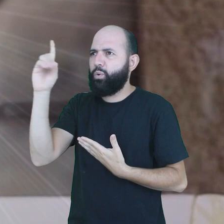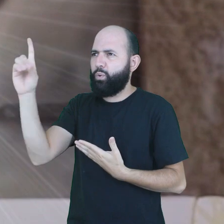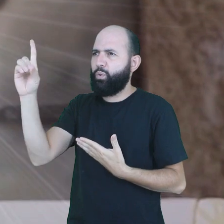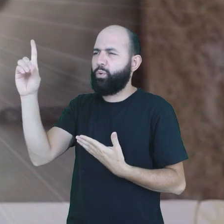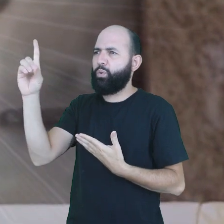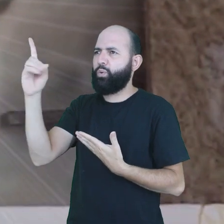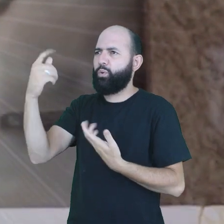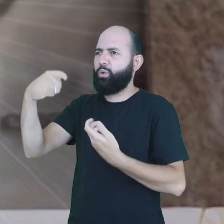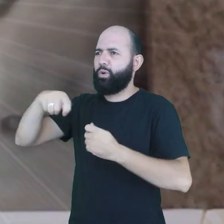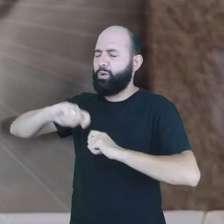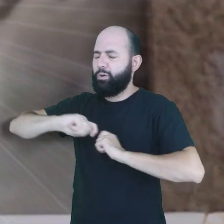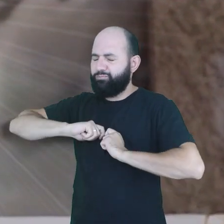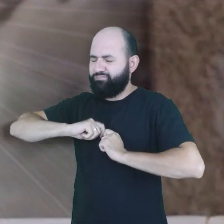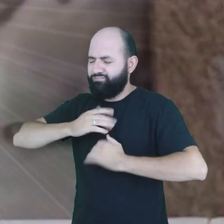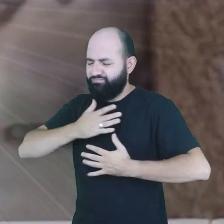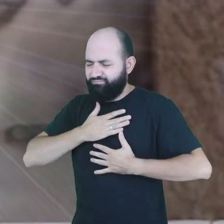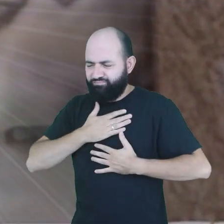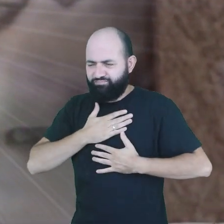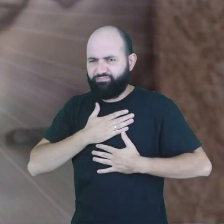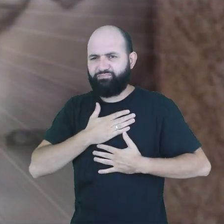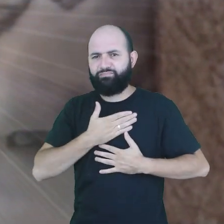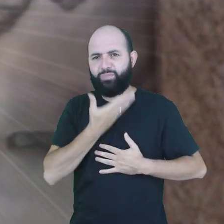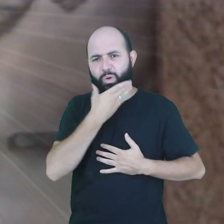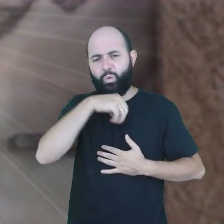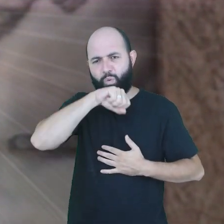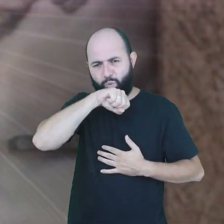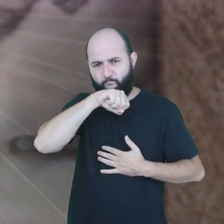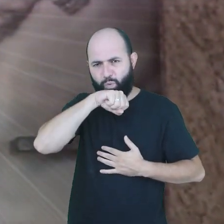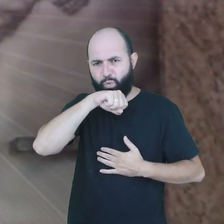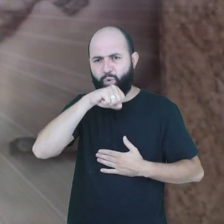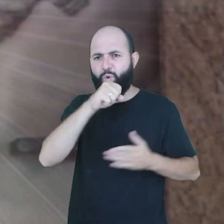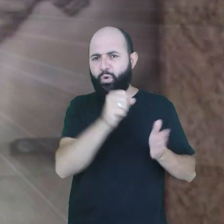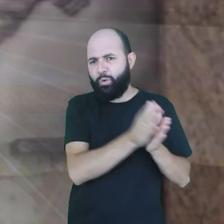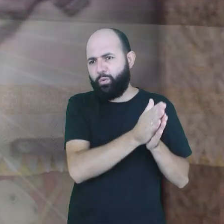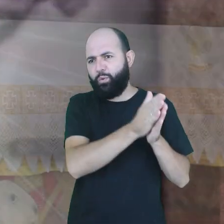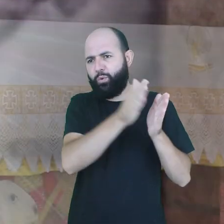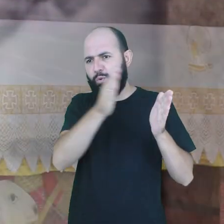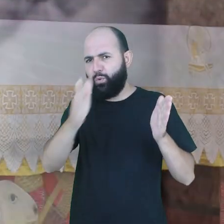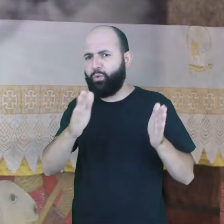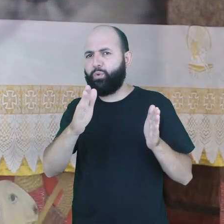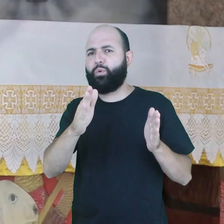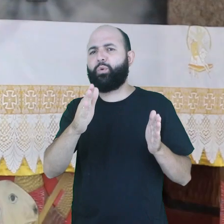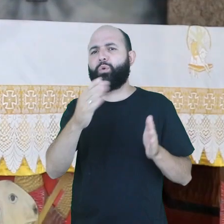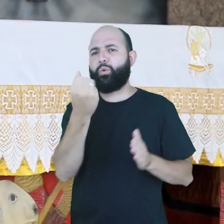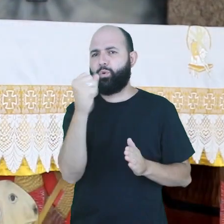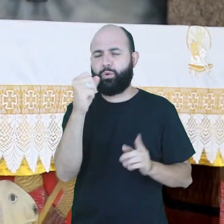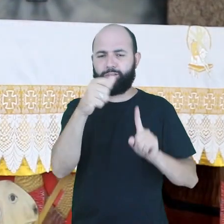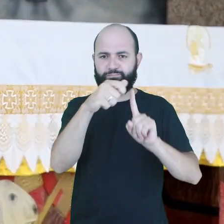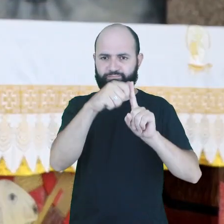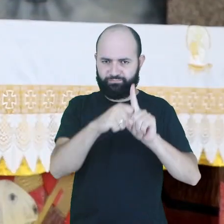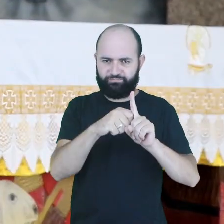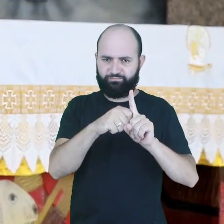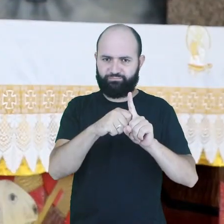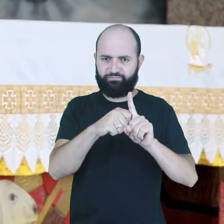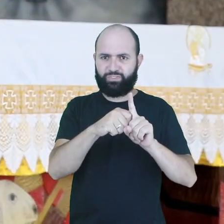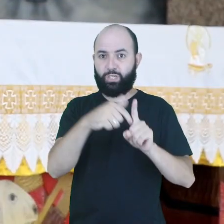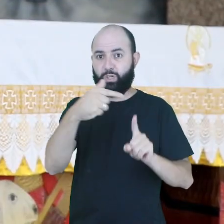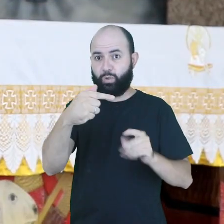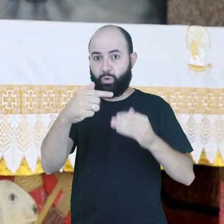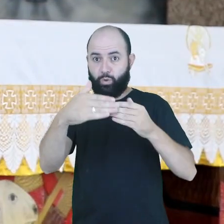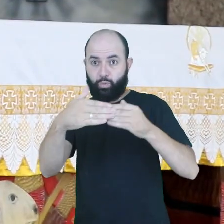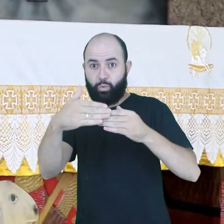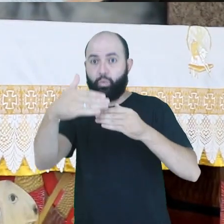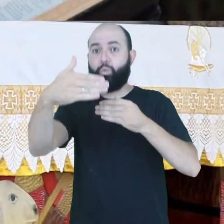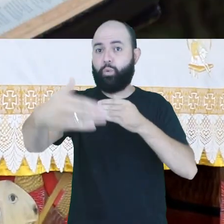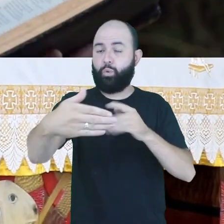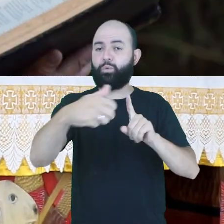me proporcionado ser pai durante 8 meses. Depois de 7 meses, Deus não só realizou